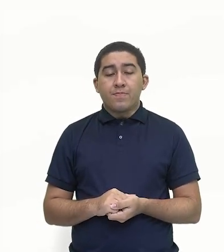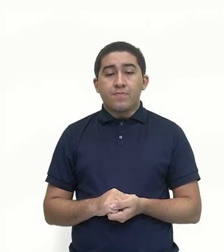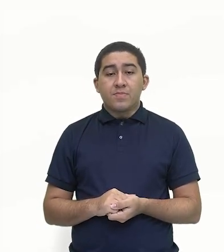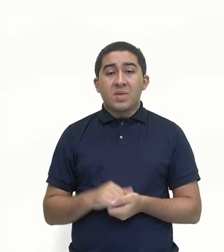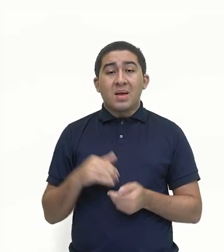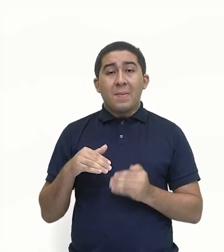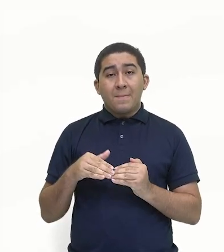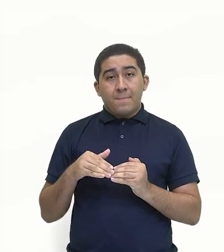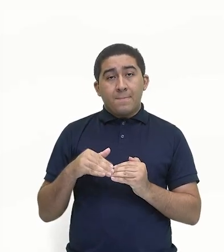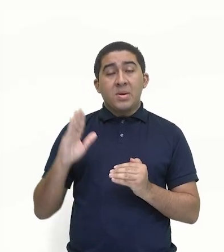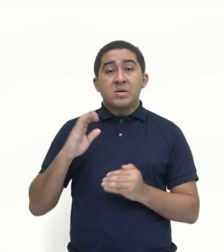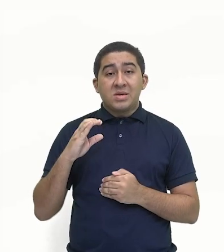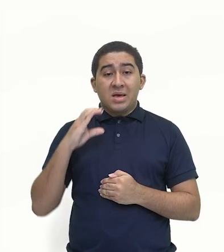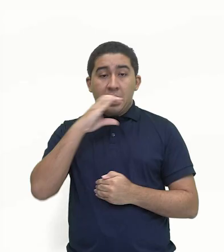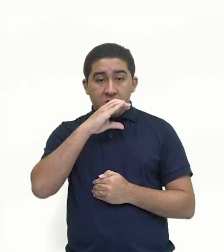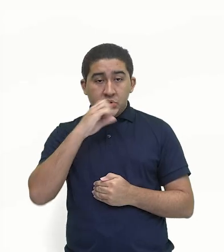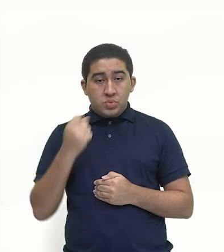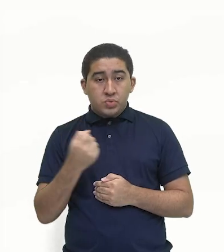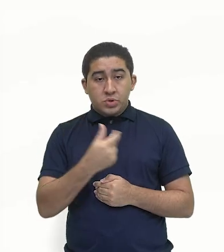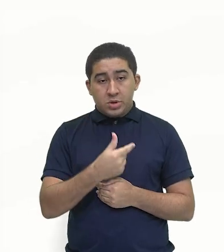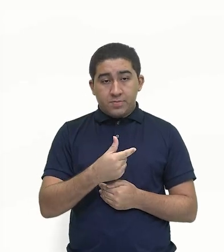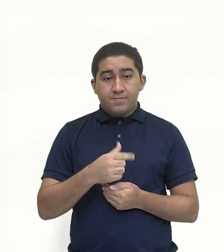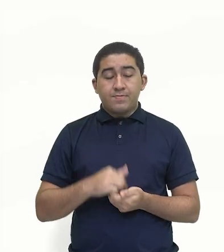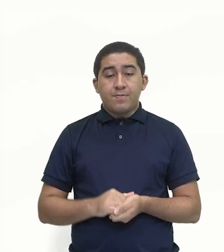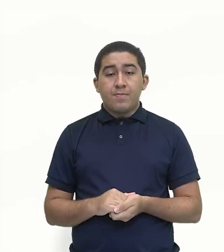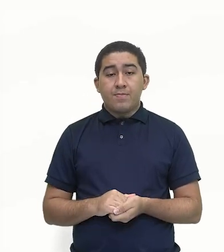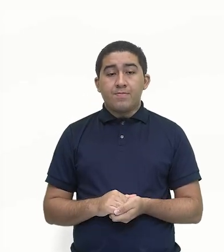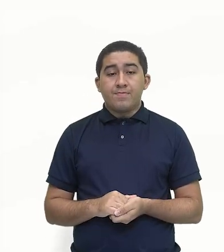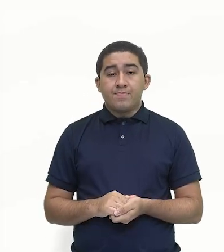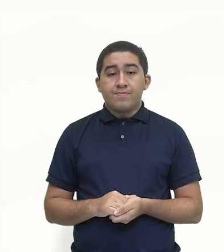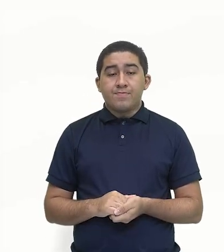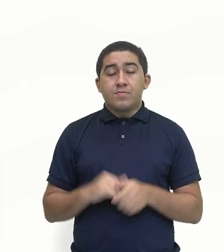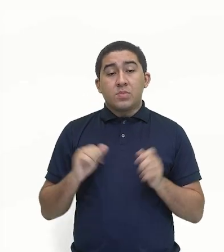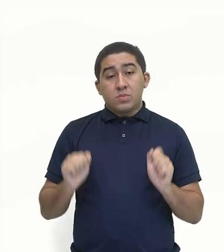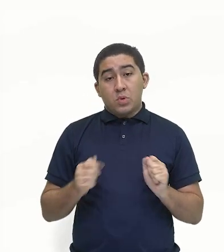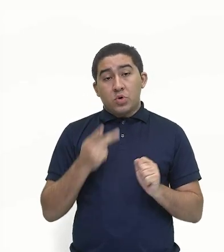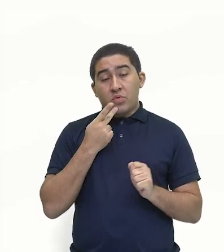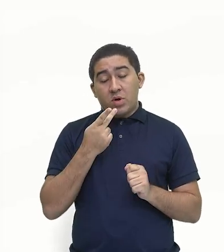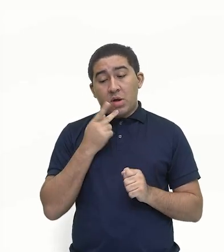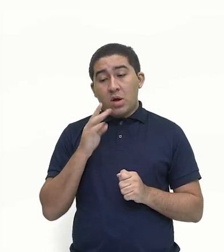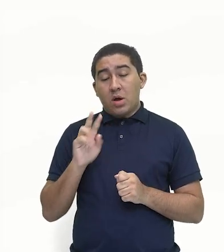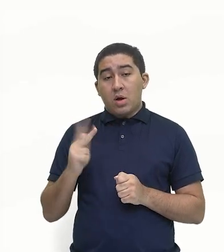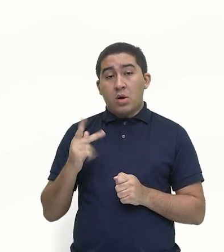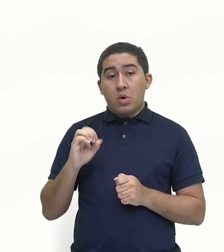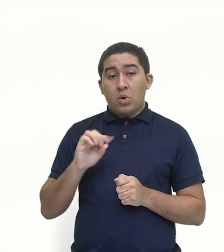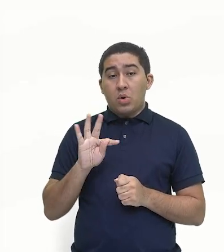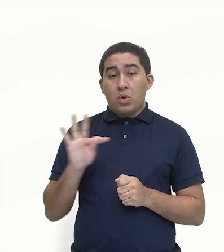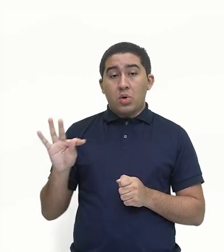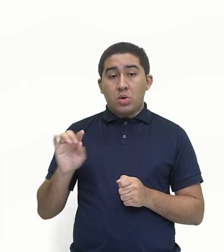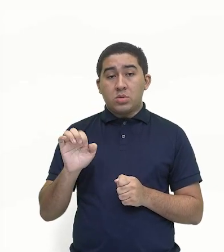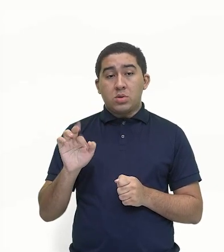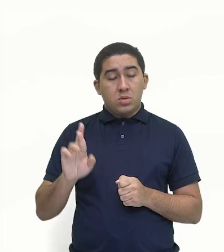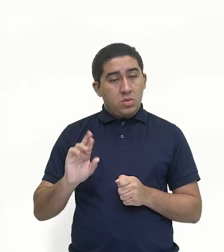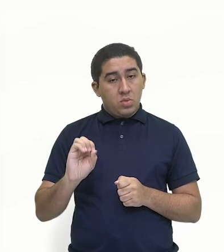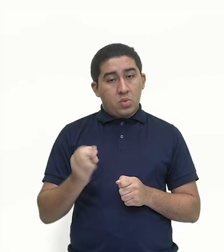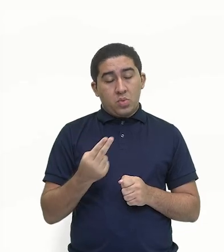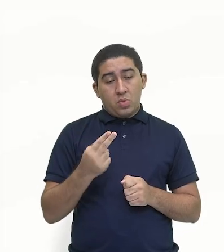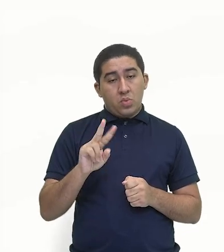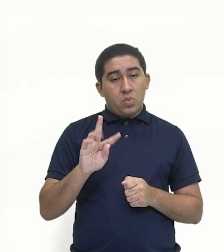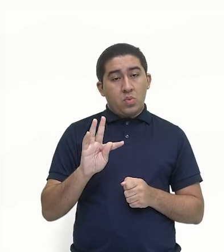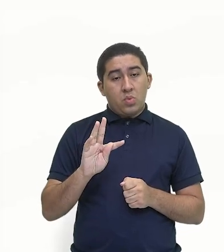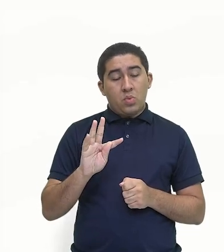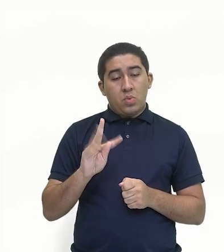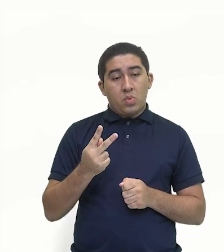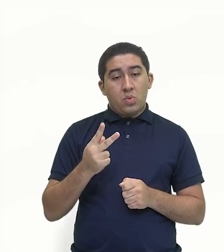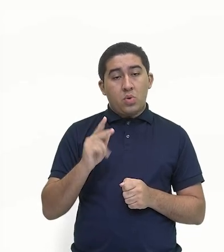mais quente que. Hotter than. Você pode falar hotter ou hotter, tanto faz.